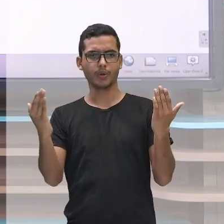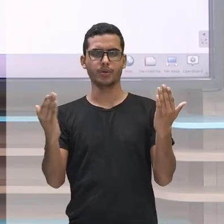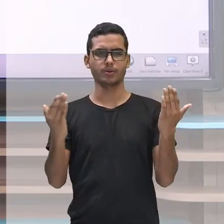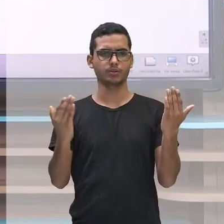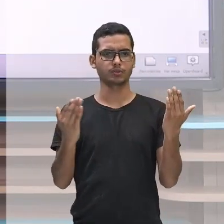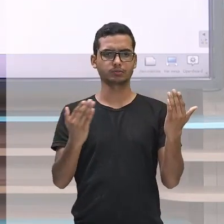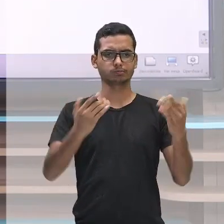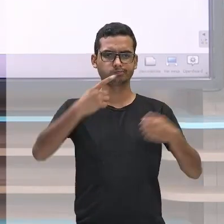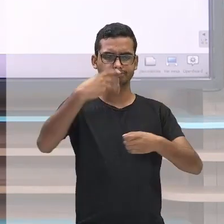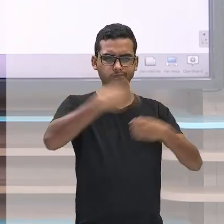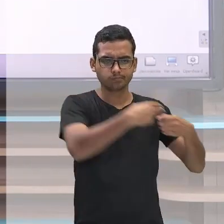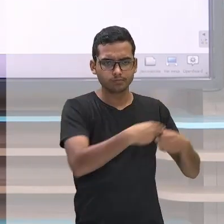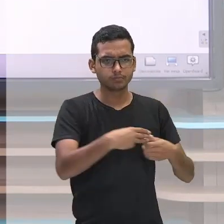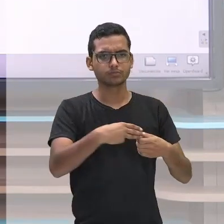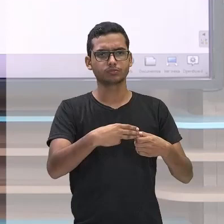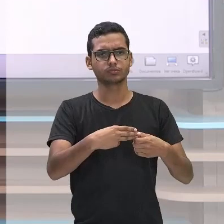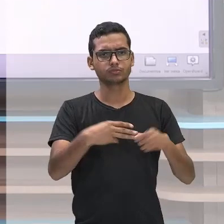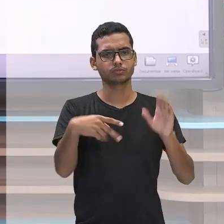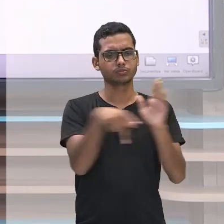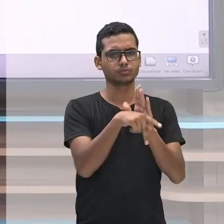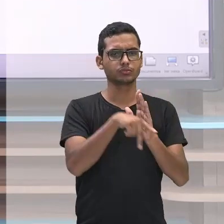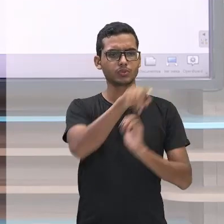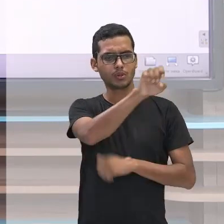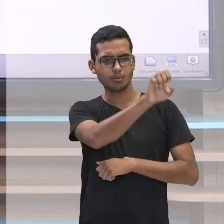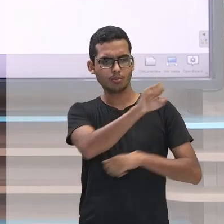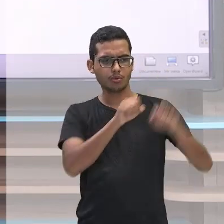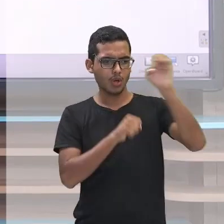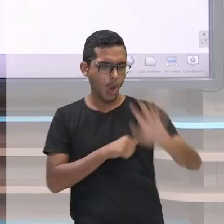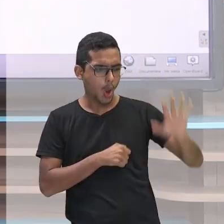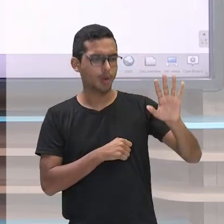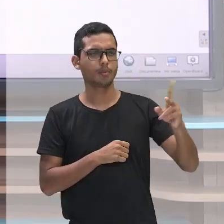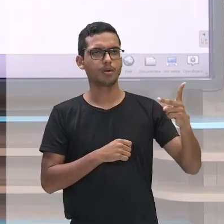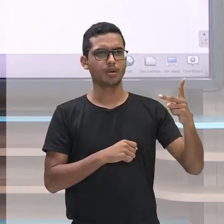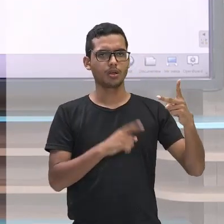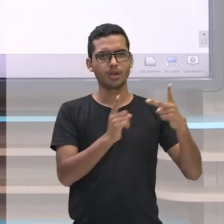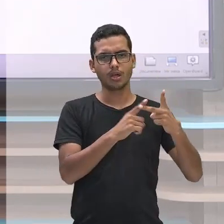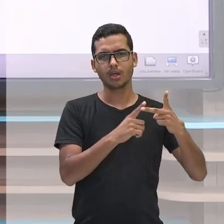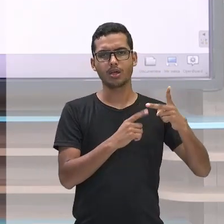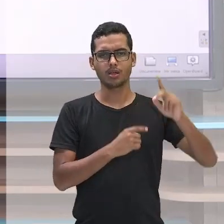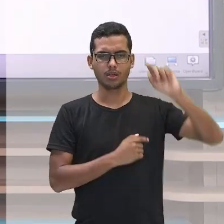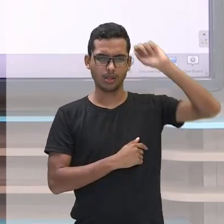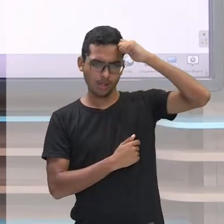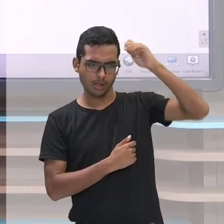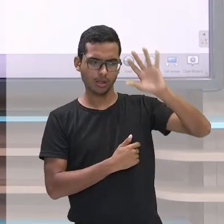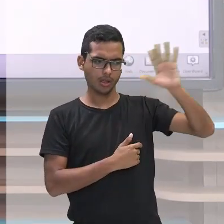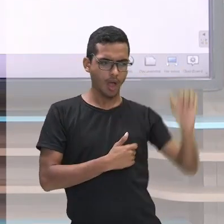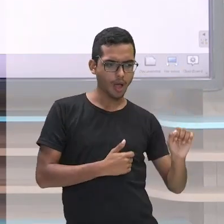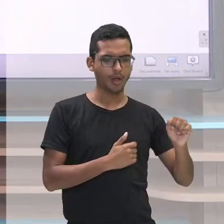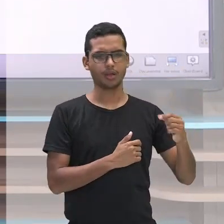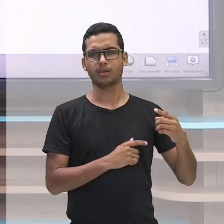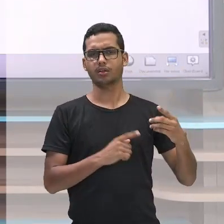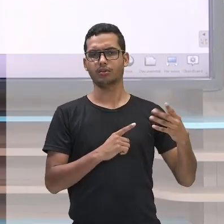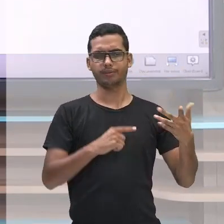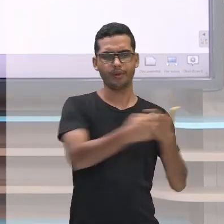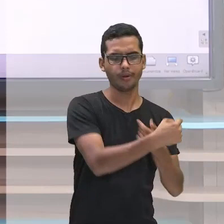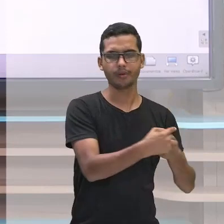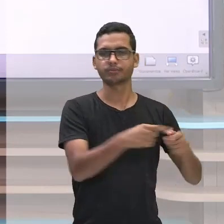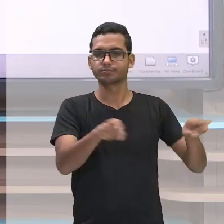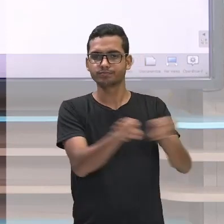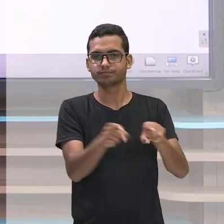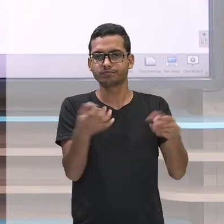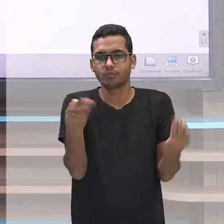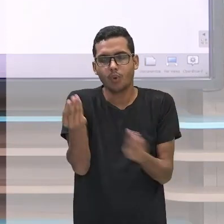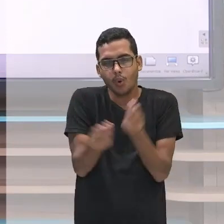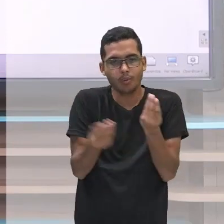estados ou municípios do continente europeu, do continente africano, como é que se dá essa relação, né? Então, você